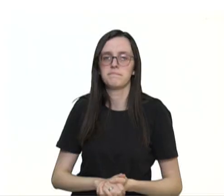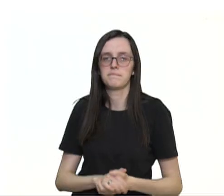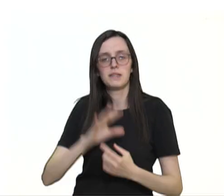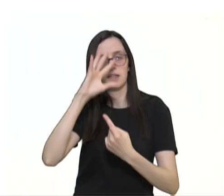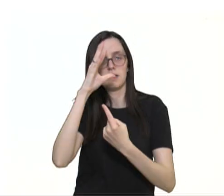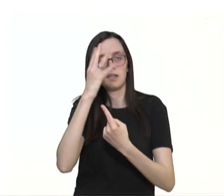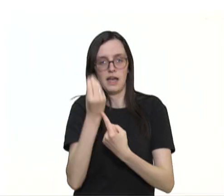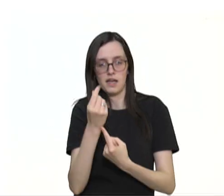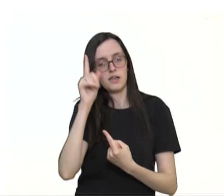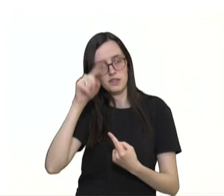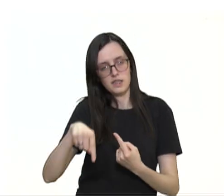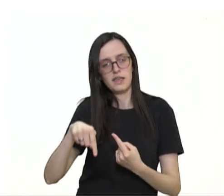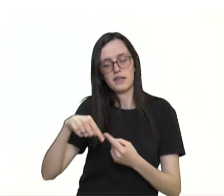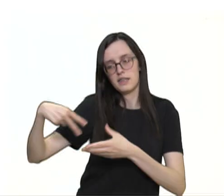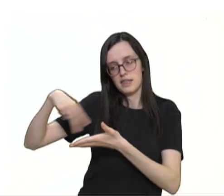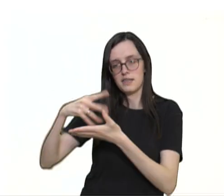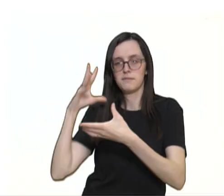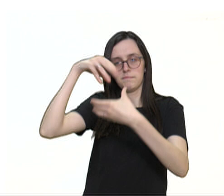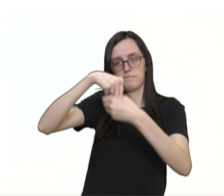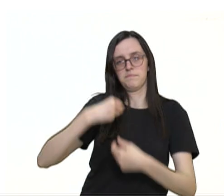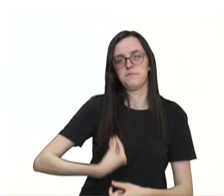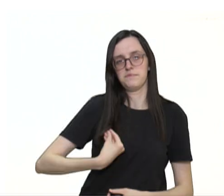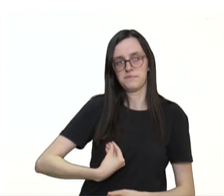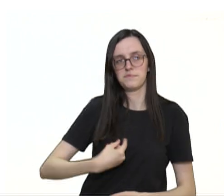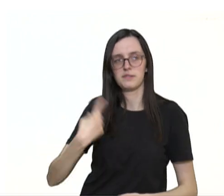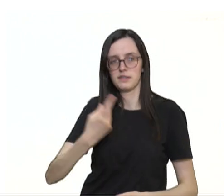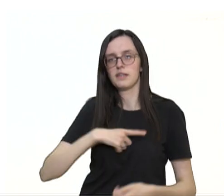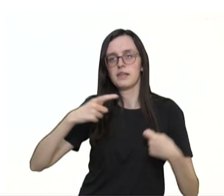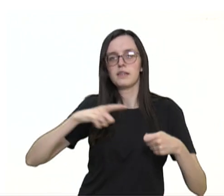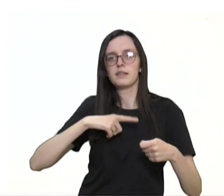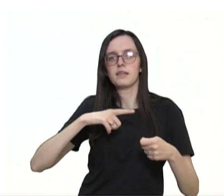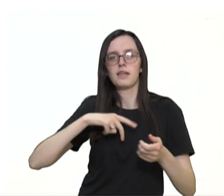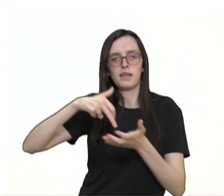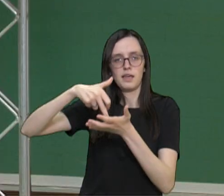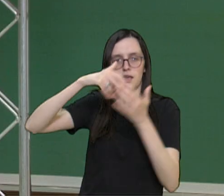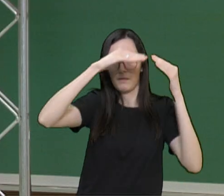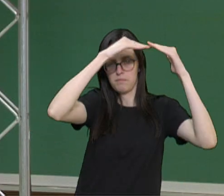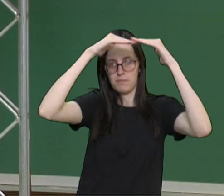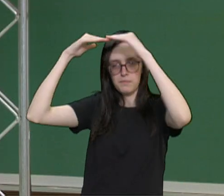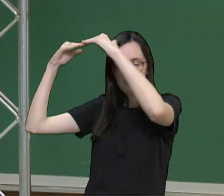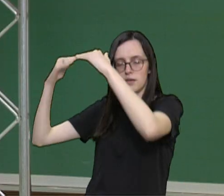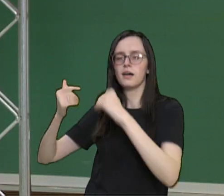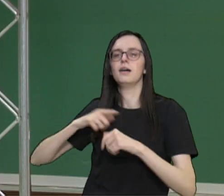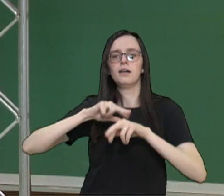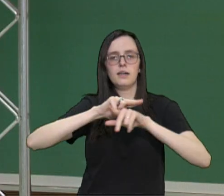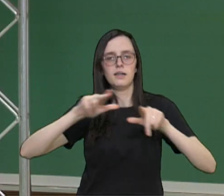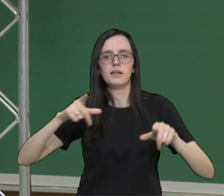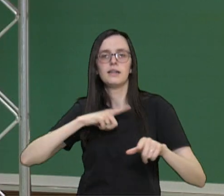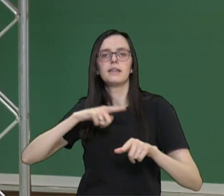então, vamos lá, dança, o movimento corporal, maravilha, né? Então, você tem o balé, você tem um monte de... a música, a dança